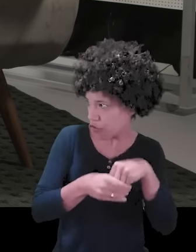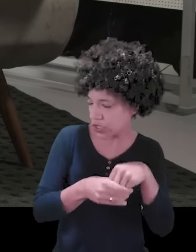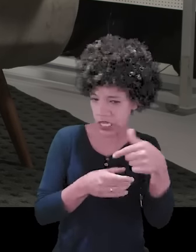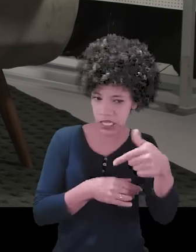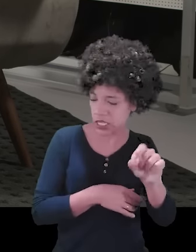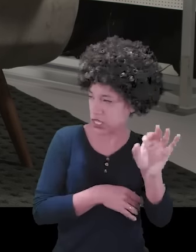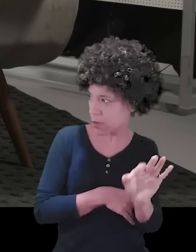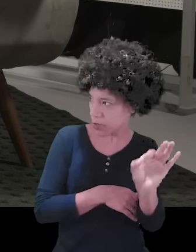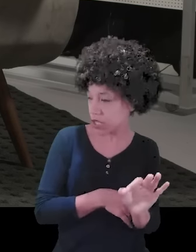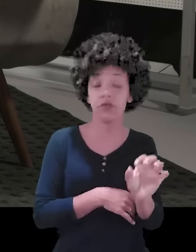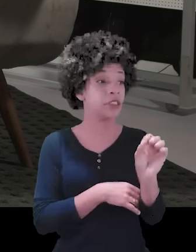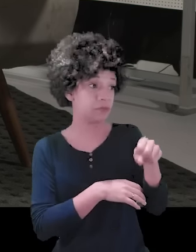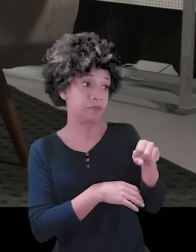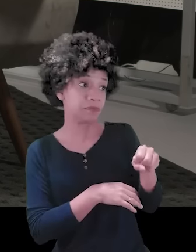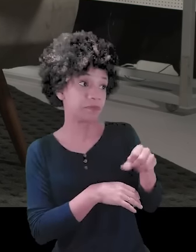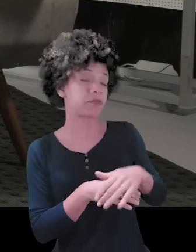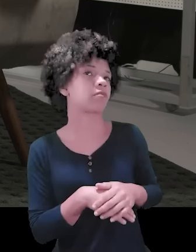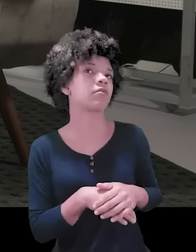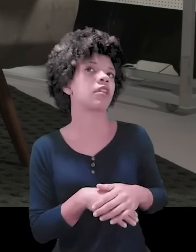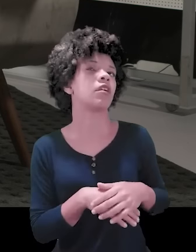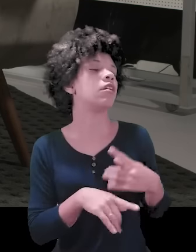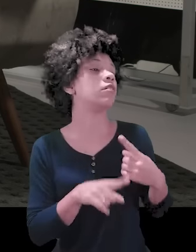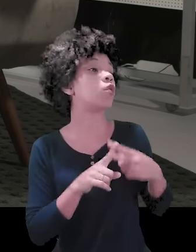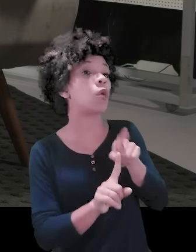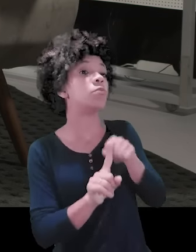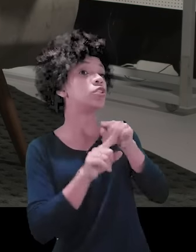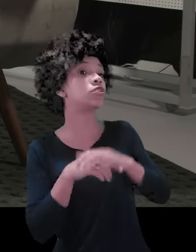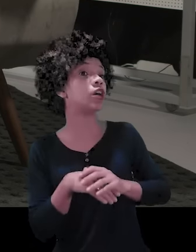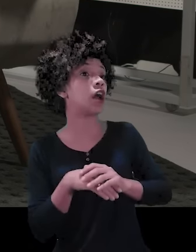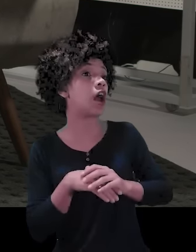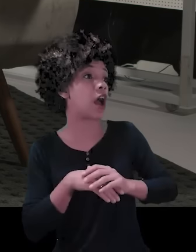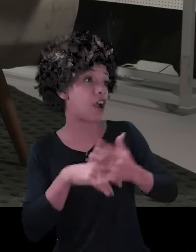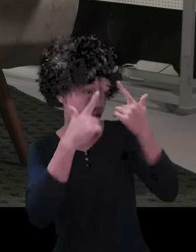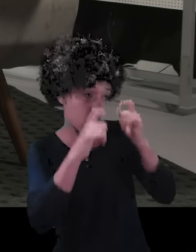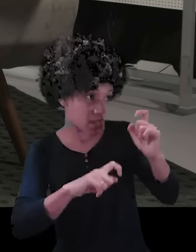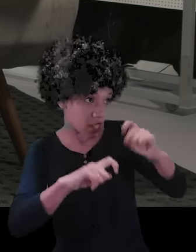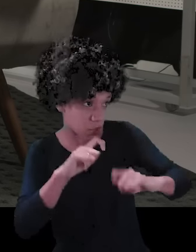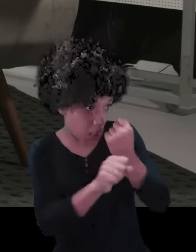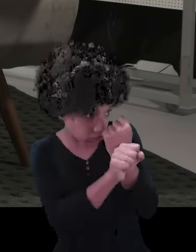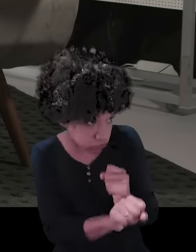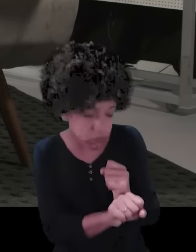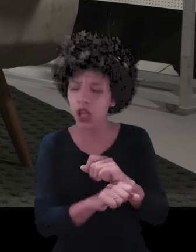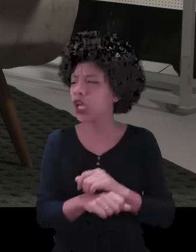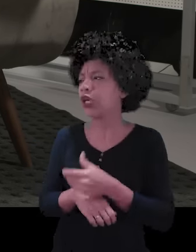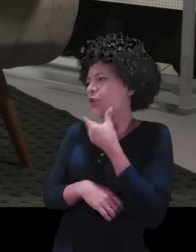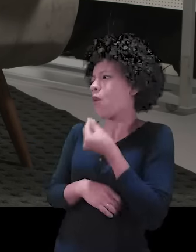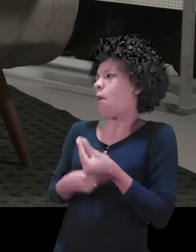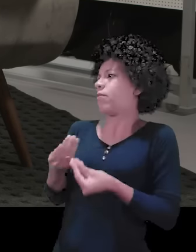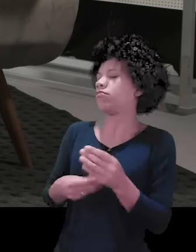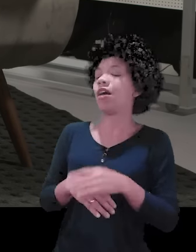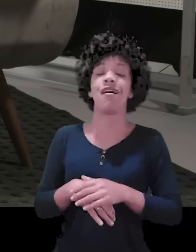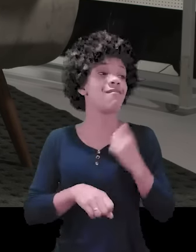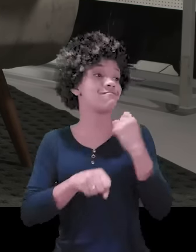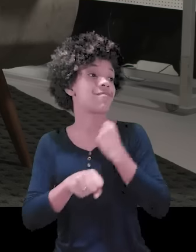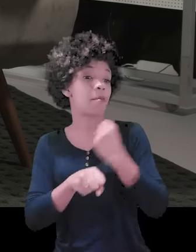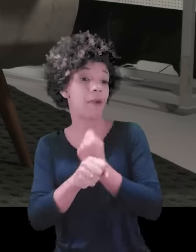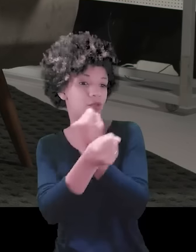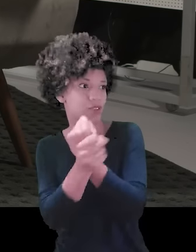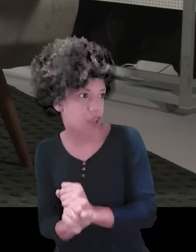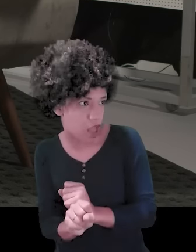mas fala questão sexual da coisa exatamente destinação de exploração sexual eo no caso seria para que vale análogo